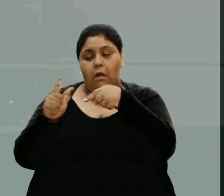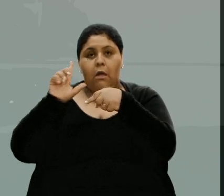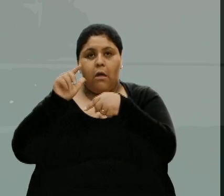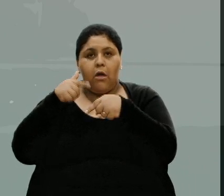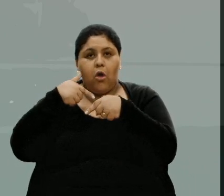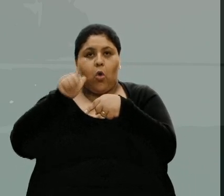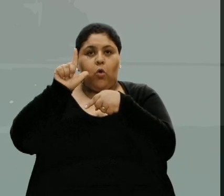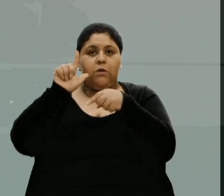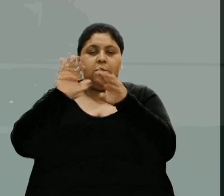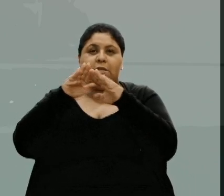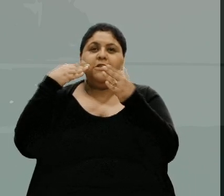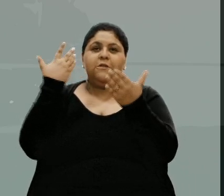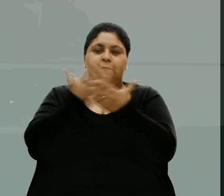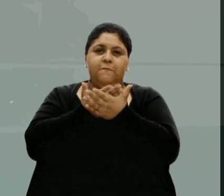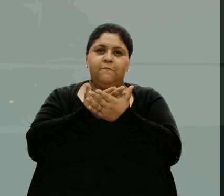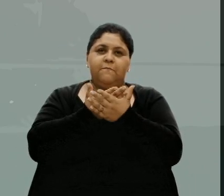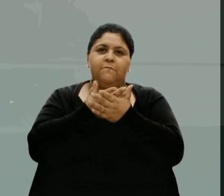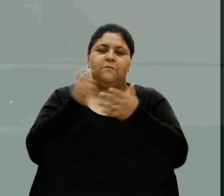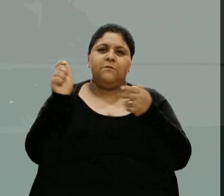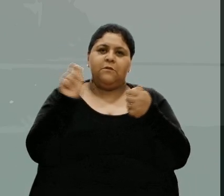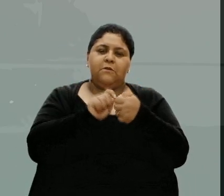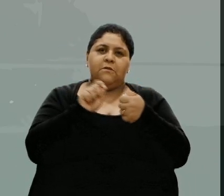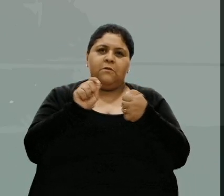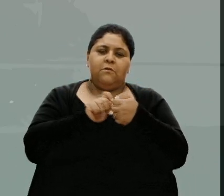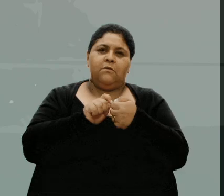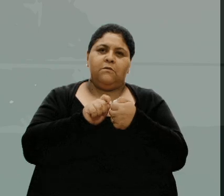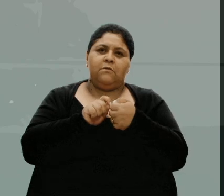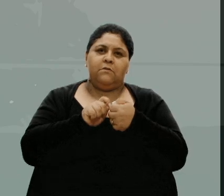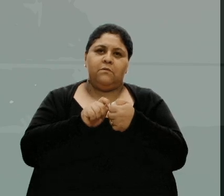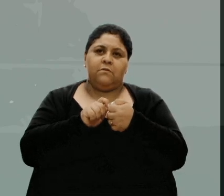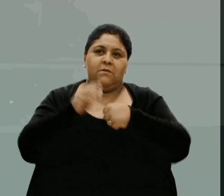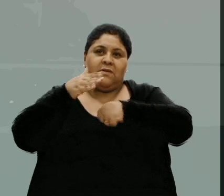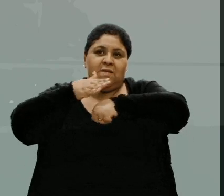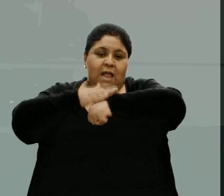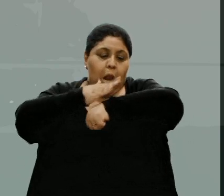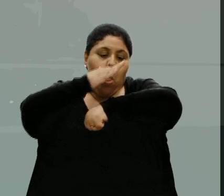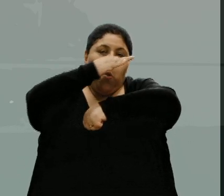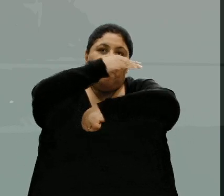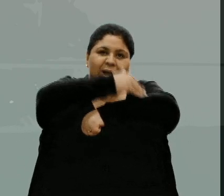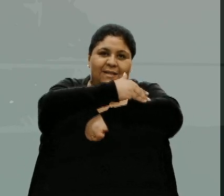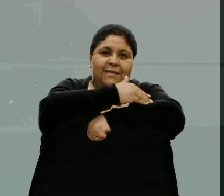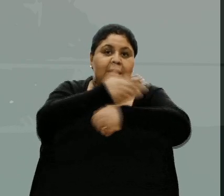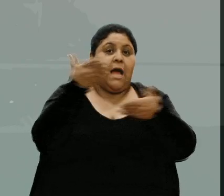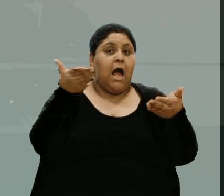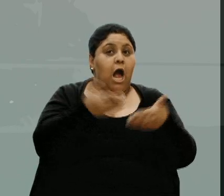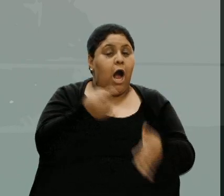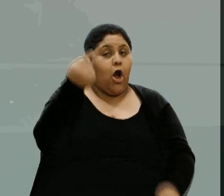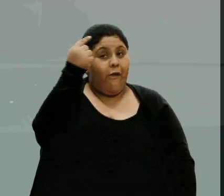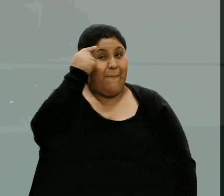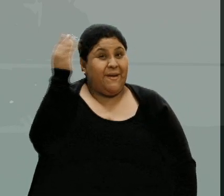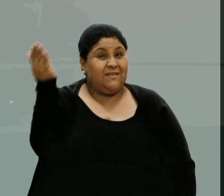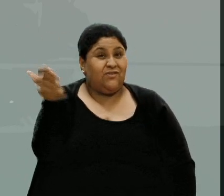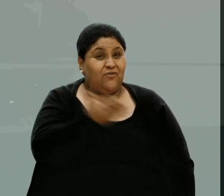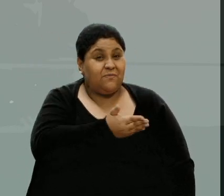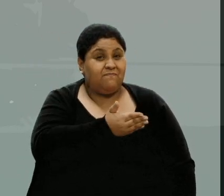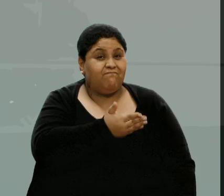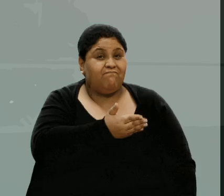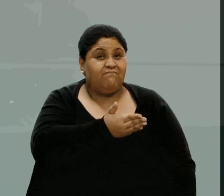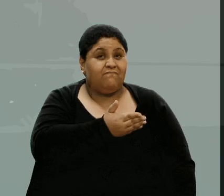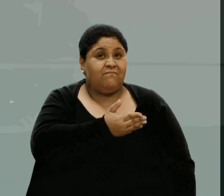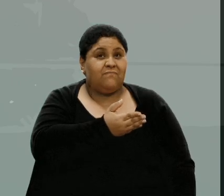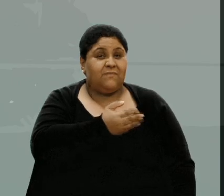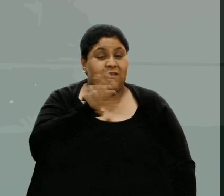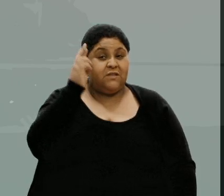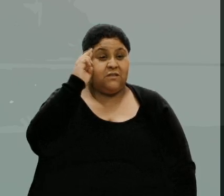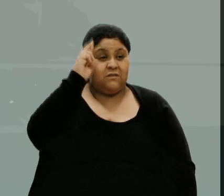da escola, para fazer a lombada. Agora pensem vocês se um